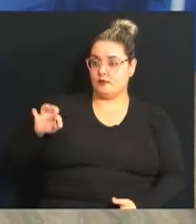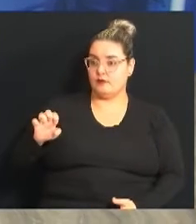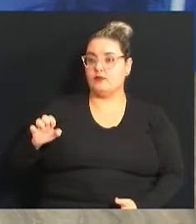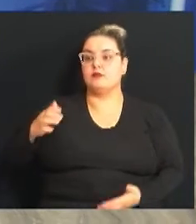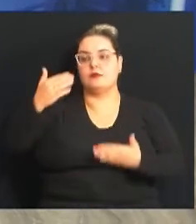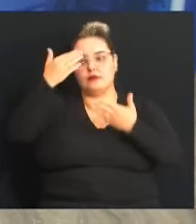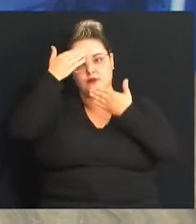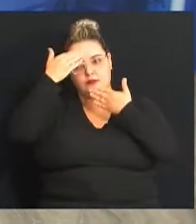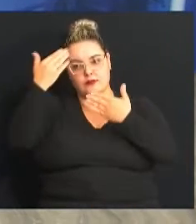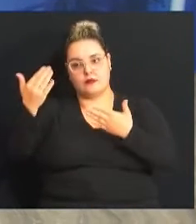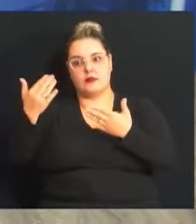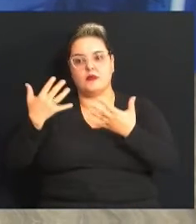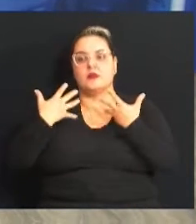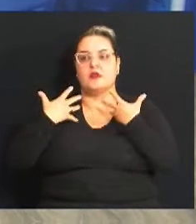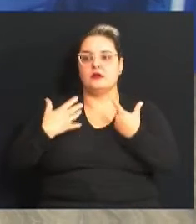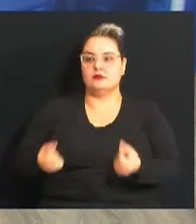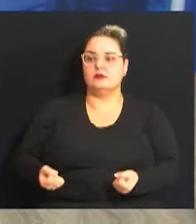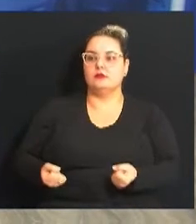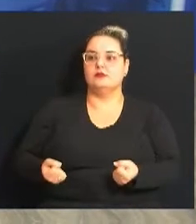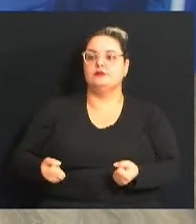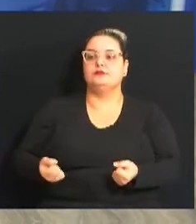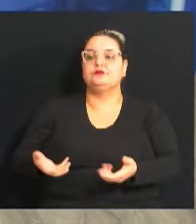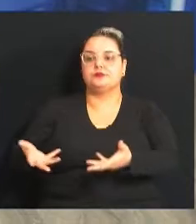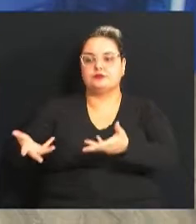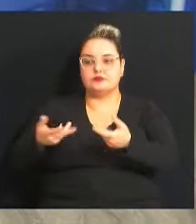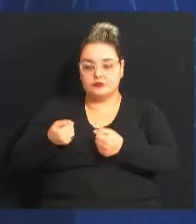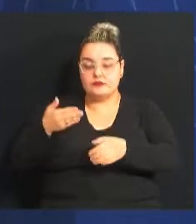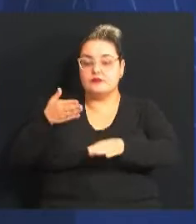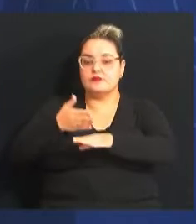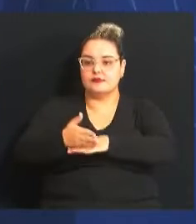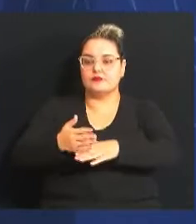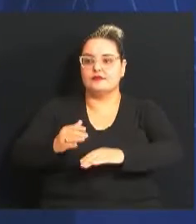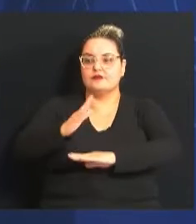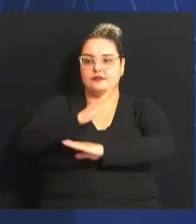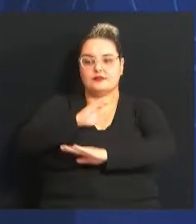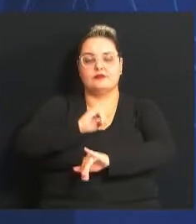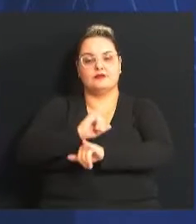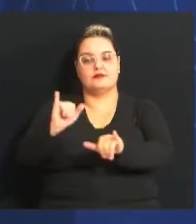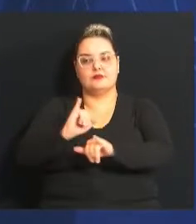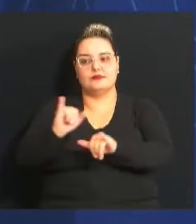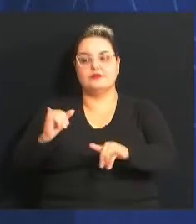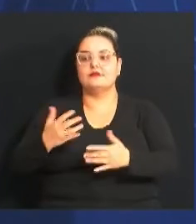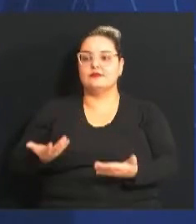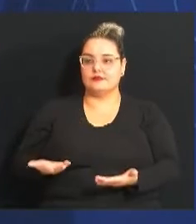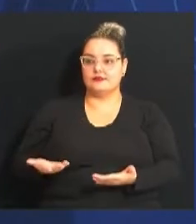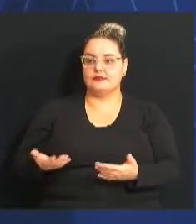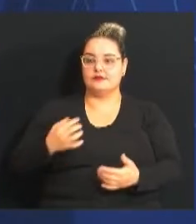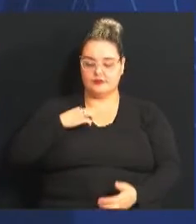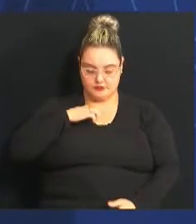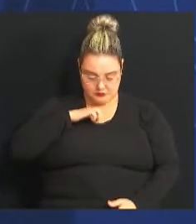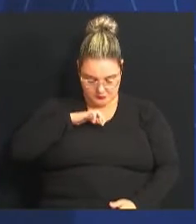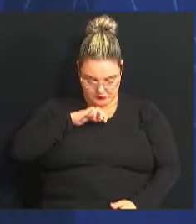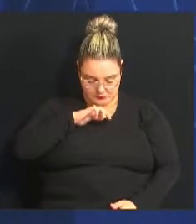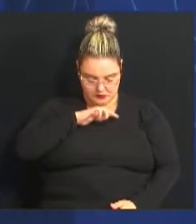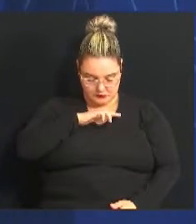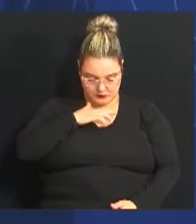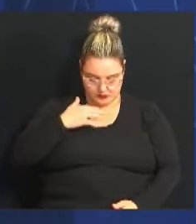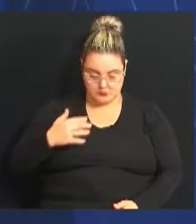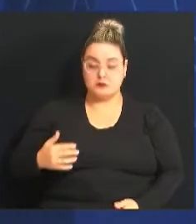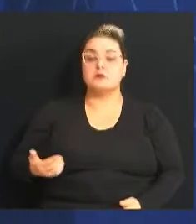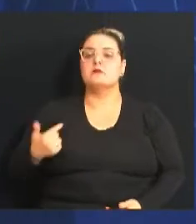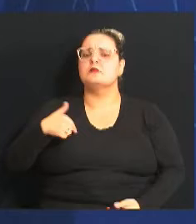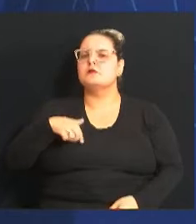obrigado por ter aceito o convite para participar aqui do nosso telejornal, do nosso Câmara Notícia. E é um assunto